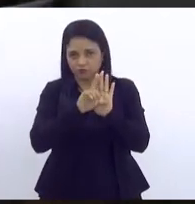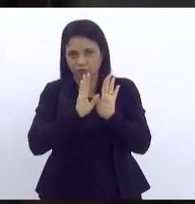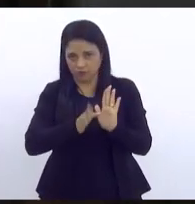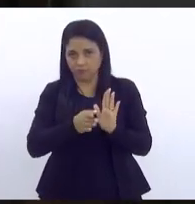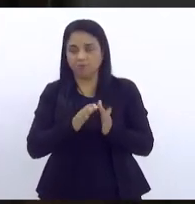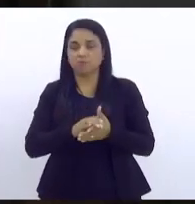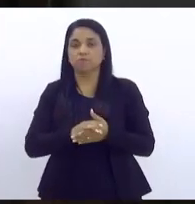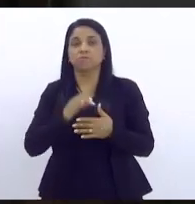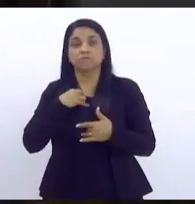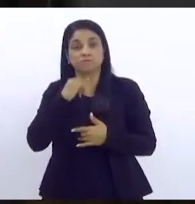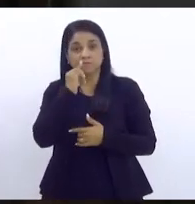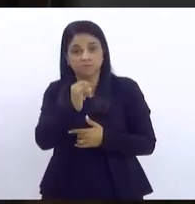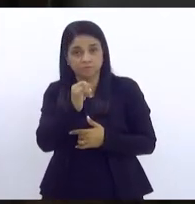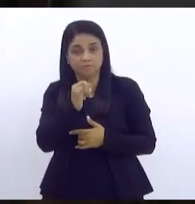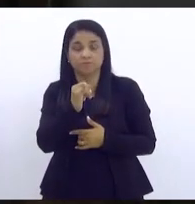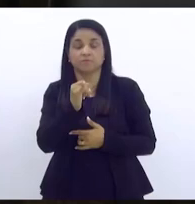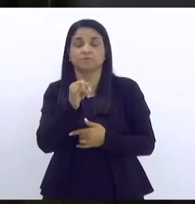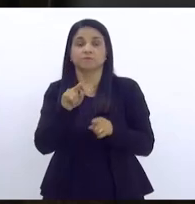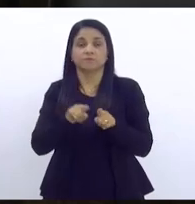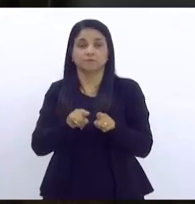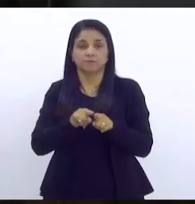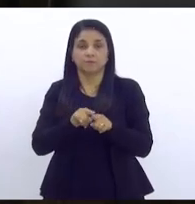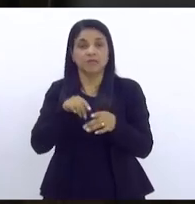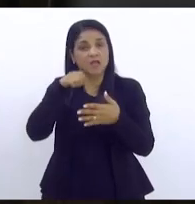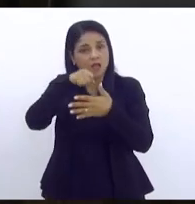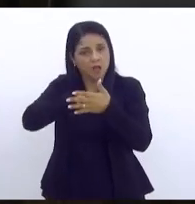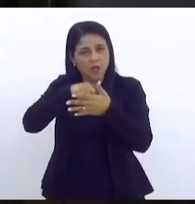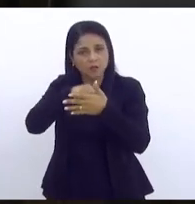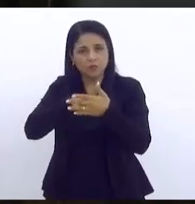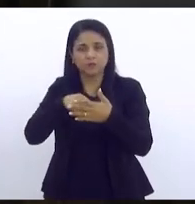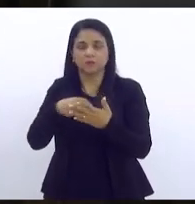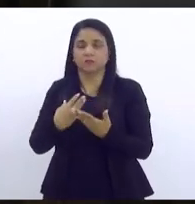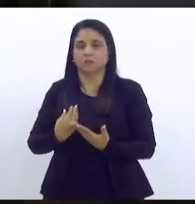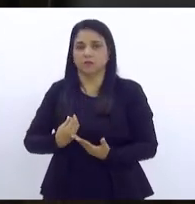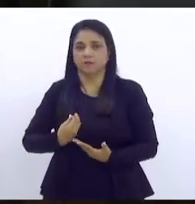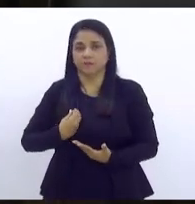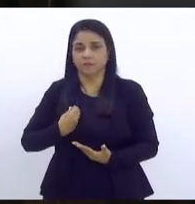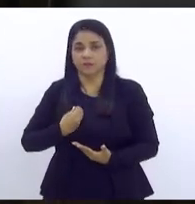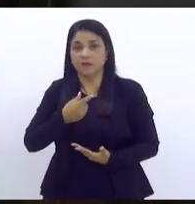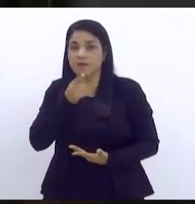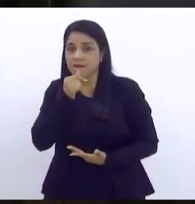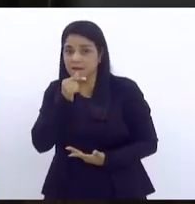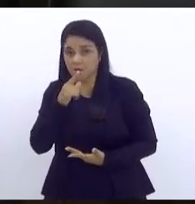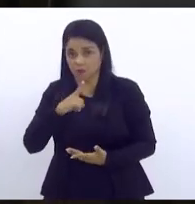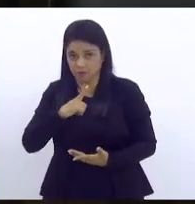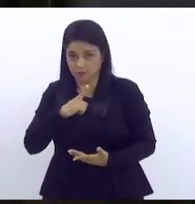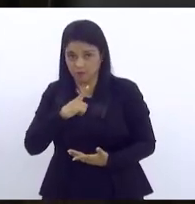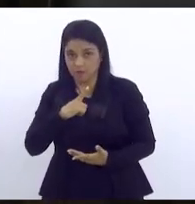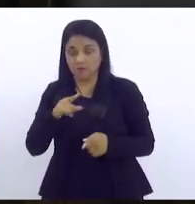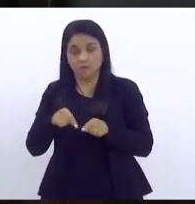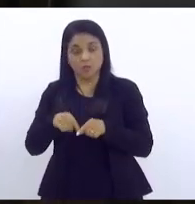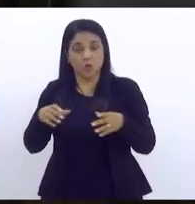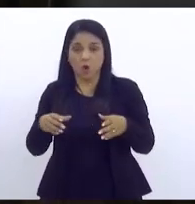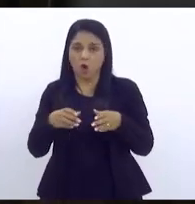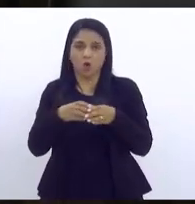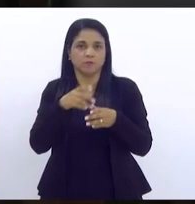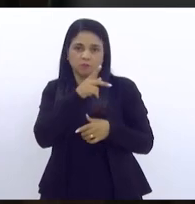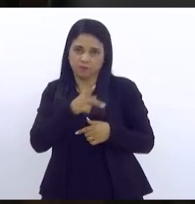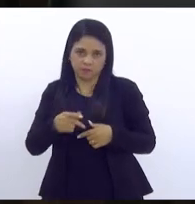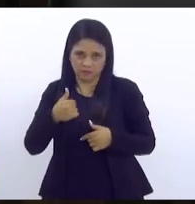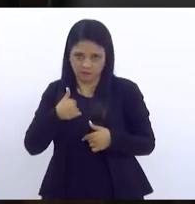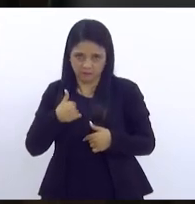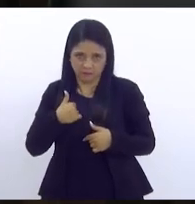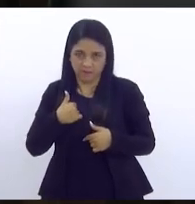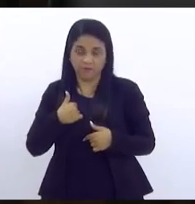deixar de informar eh que essa luta aqui pelo acesso à água ela não é apenas dessa presidência da comissão existe